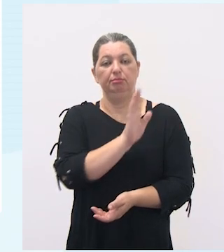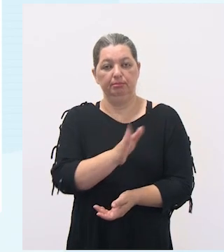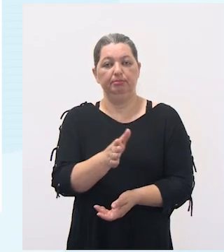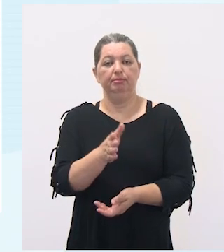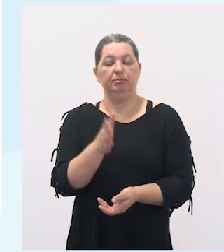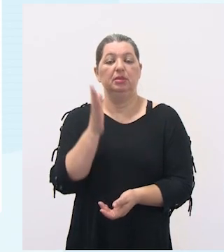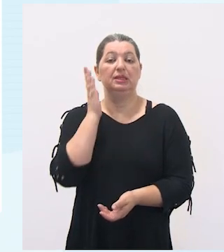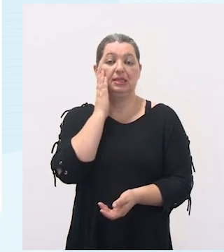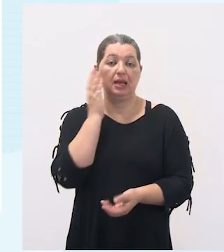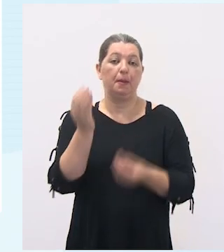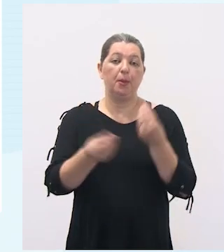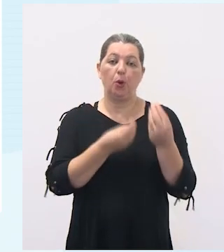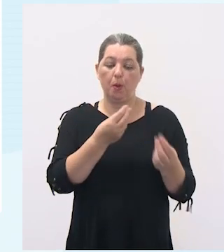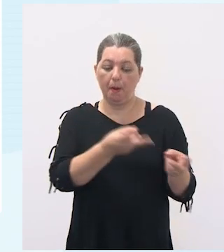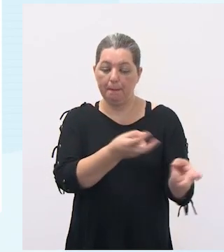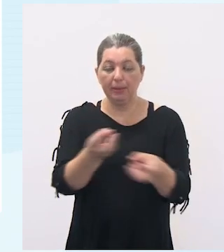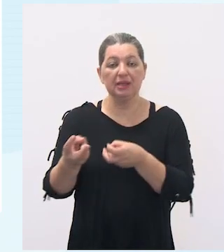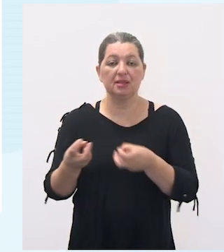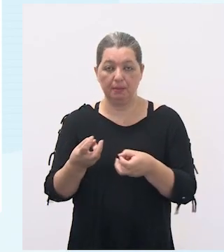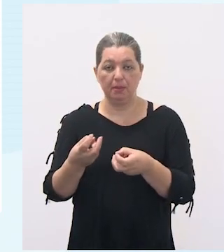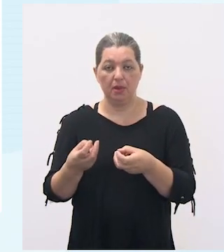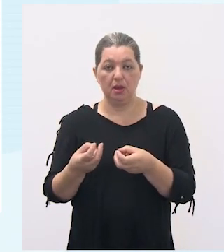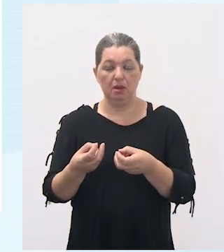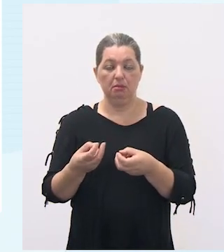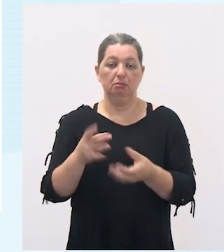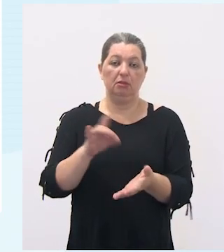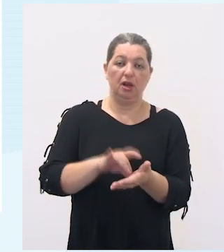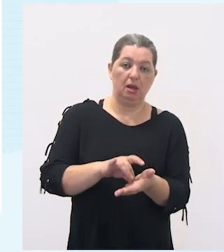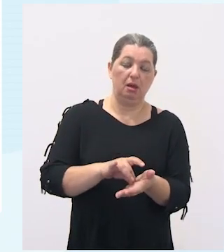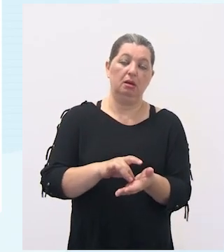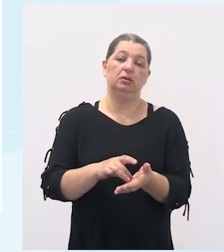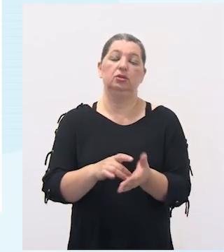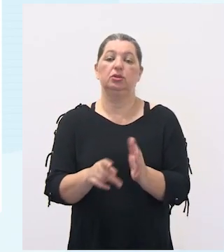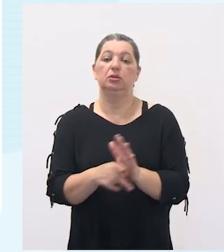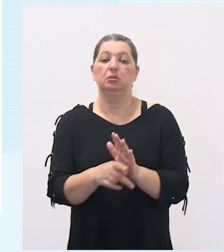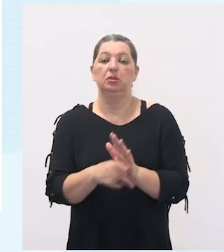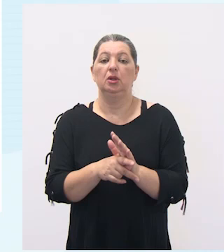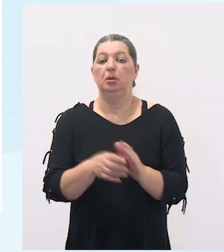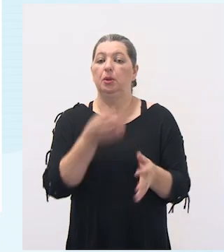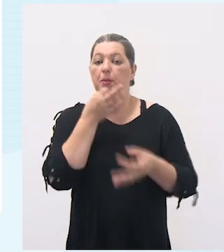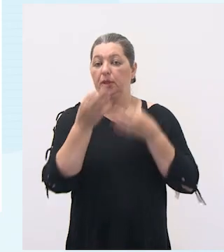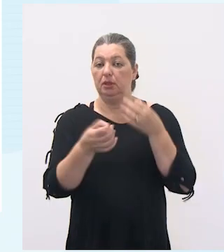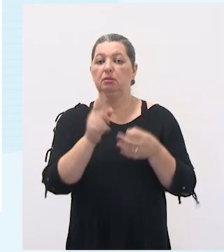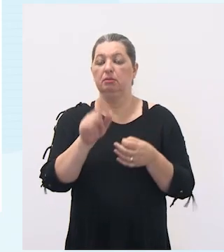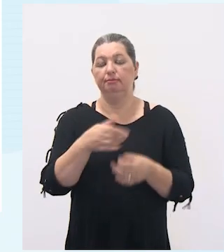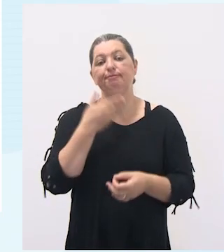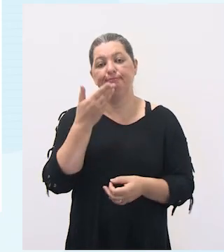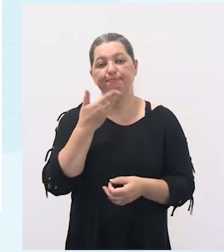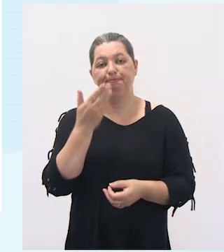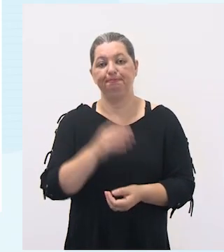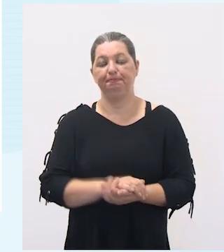mais familiaridade com esse gênero textual, então para esse aluno é mais fácil transitar aí.